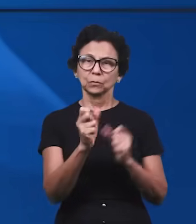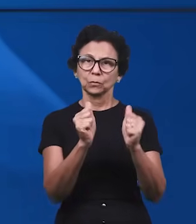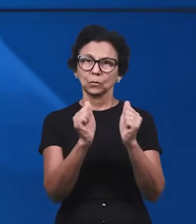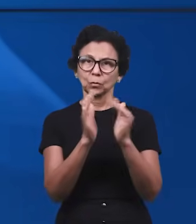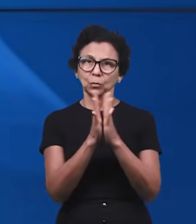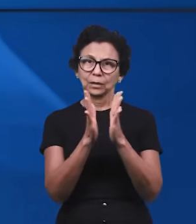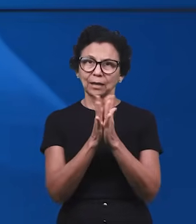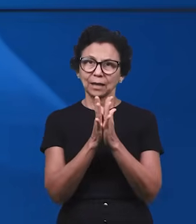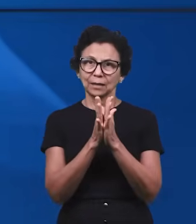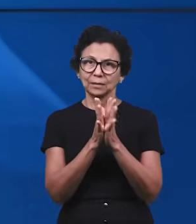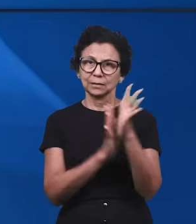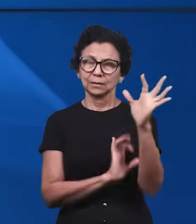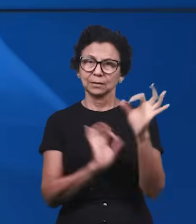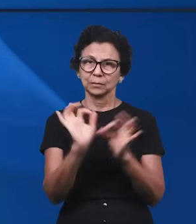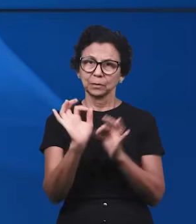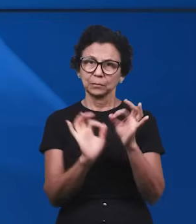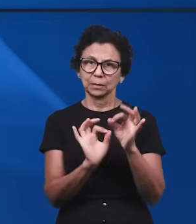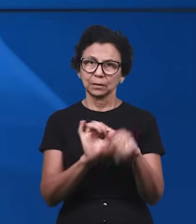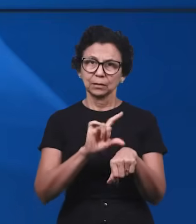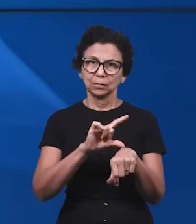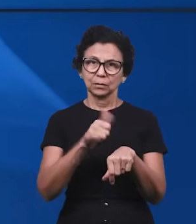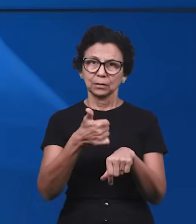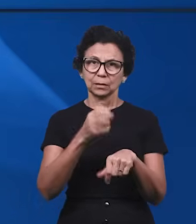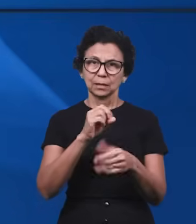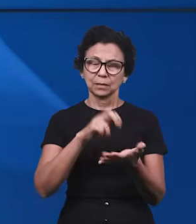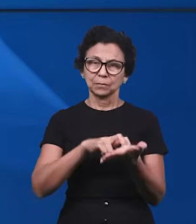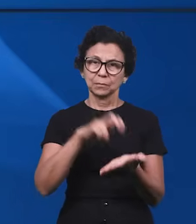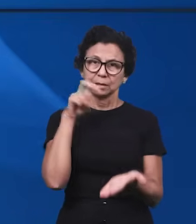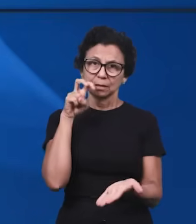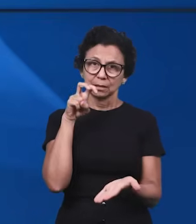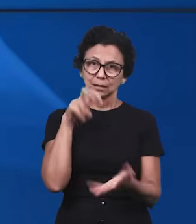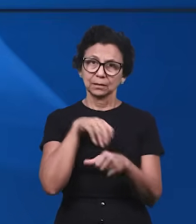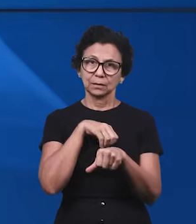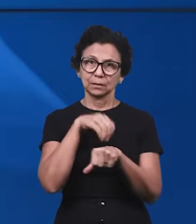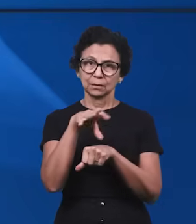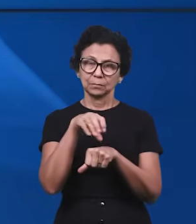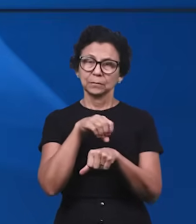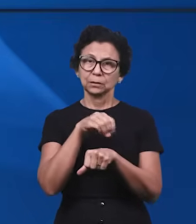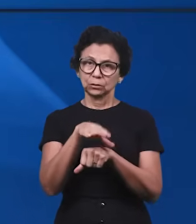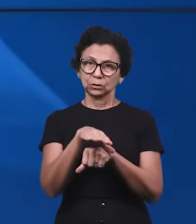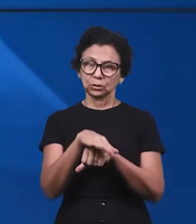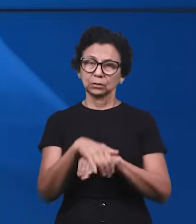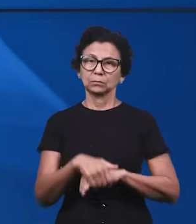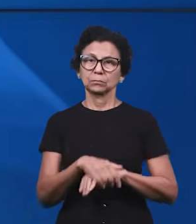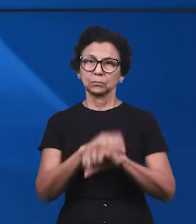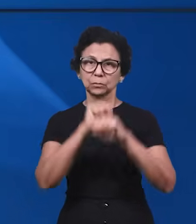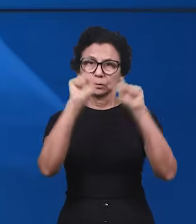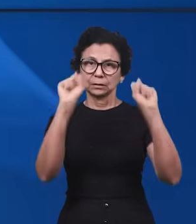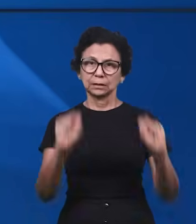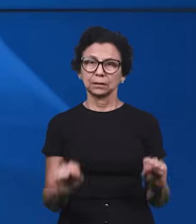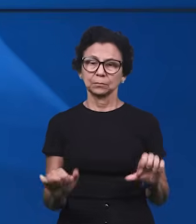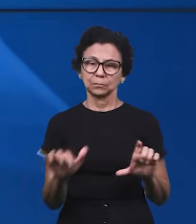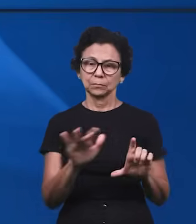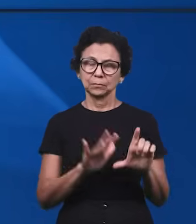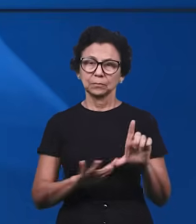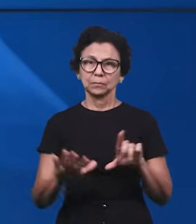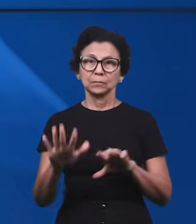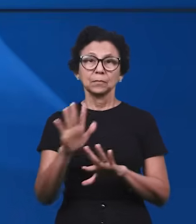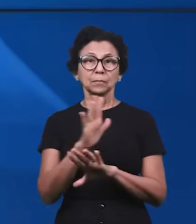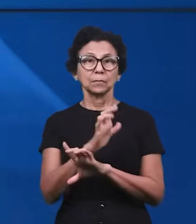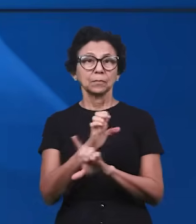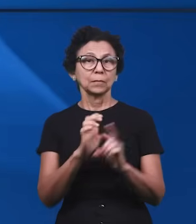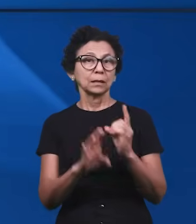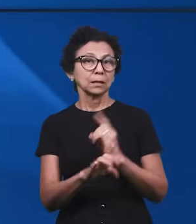se preparando, porque daqui a pouquinho, a partir das 10 horas da manhã, nós estaremos transmitindo através do nosso sistema multiplataformas a Escola